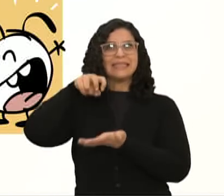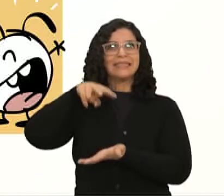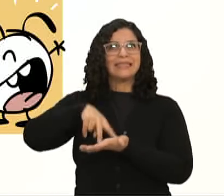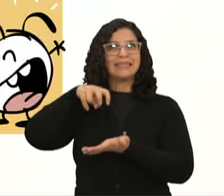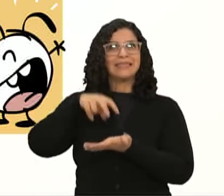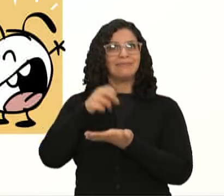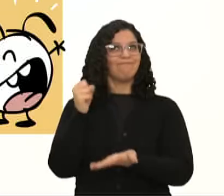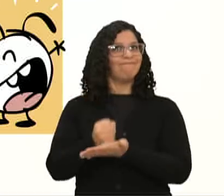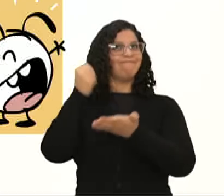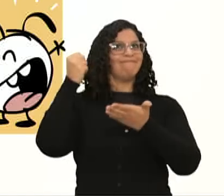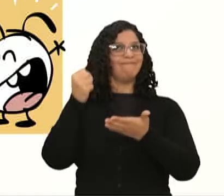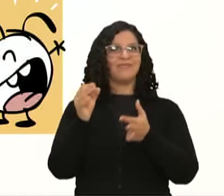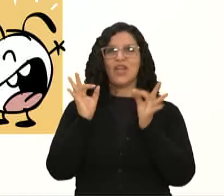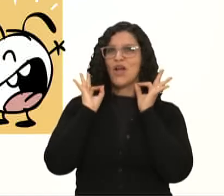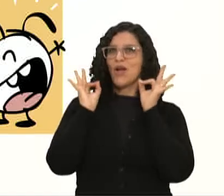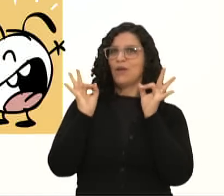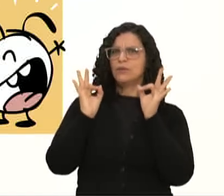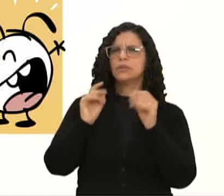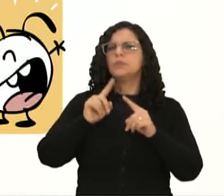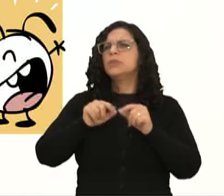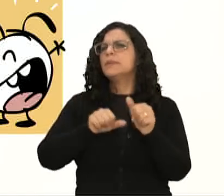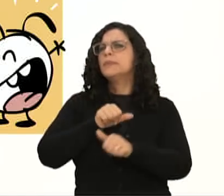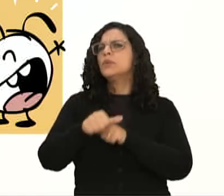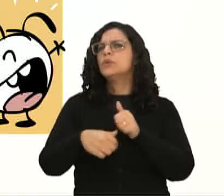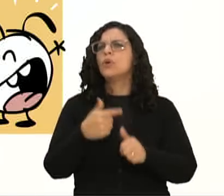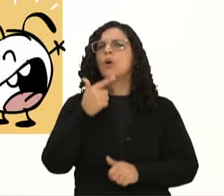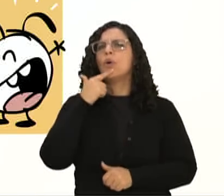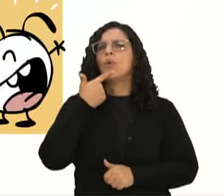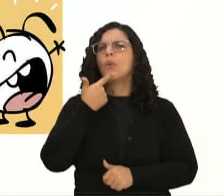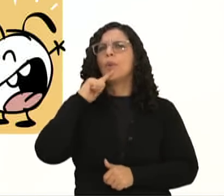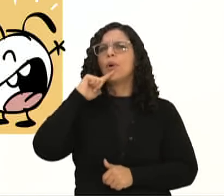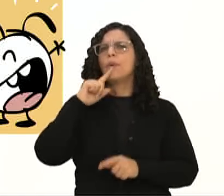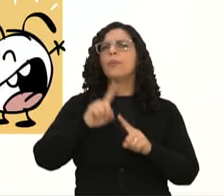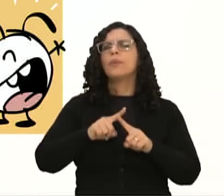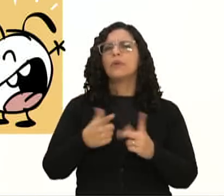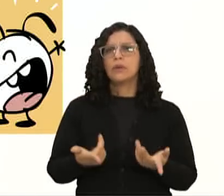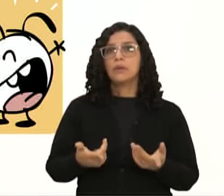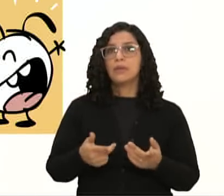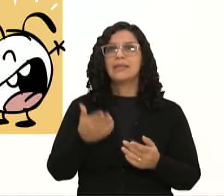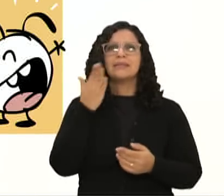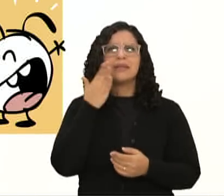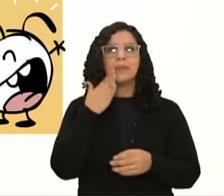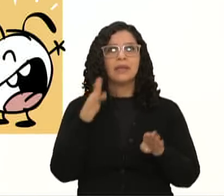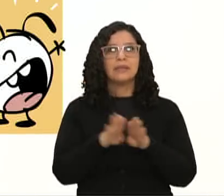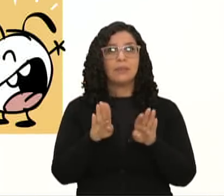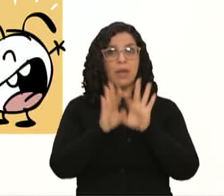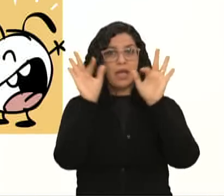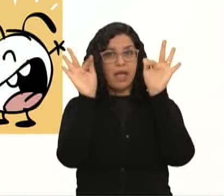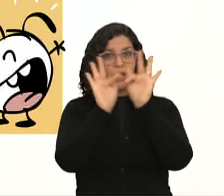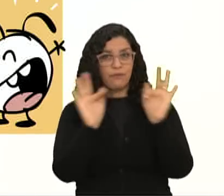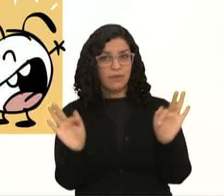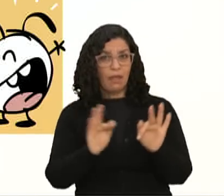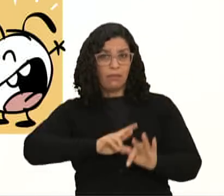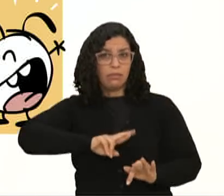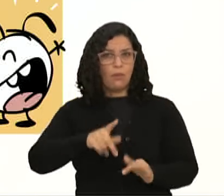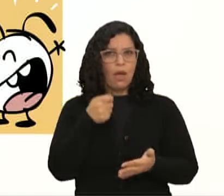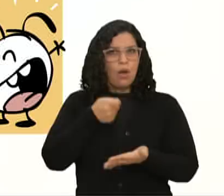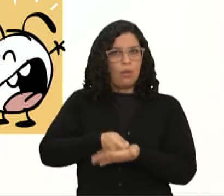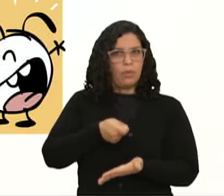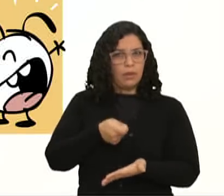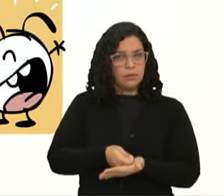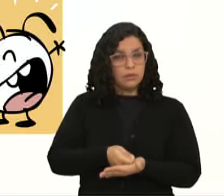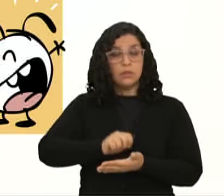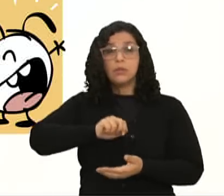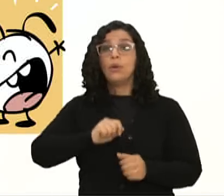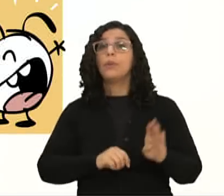that's great. O que fez ele mudar de humor? O fato dele saber que a felicidade não é uma obrigação